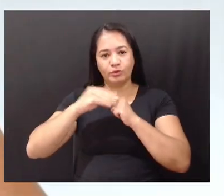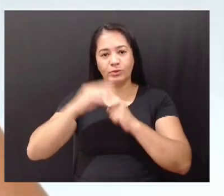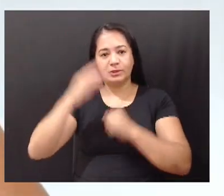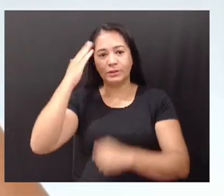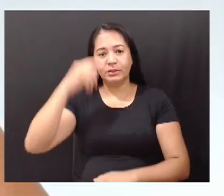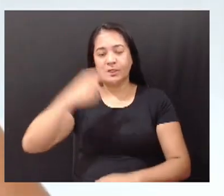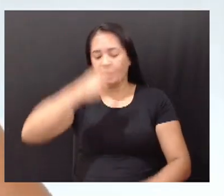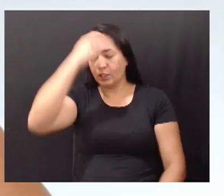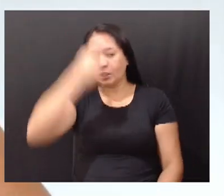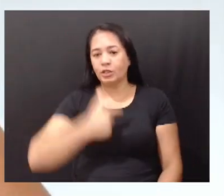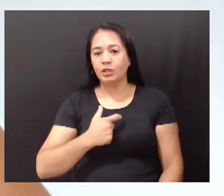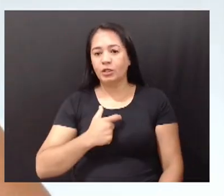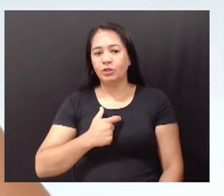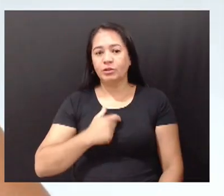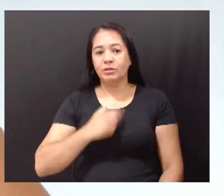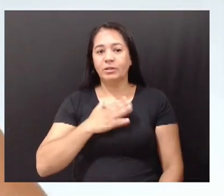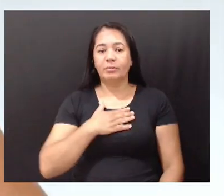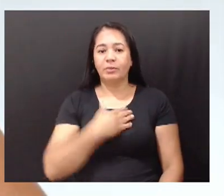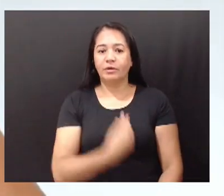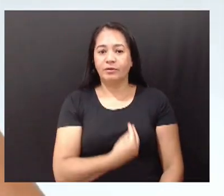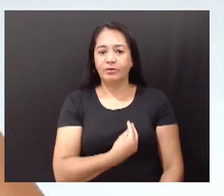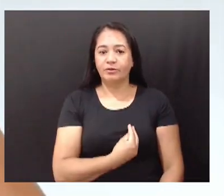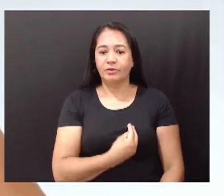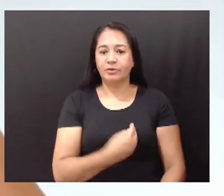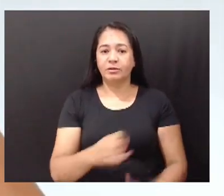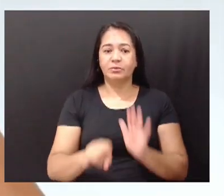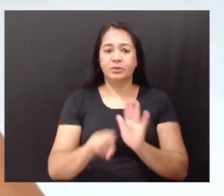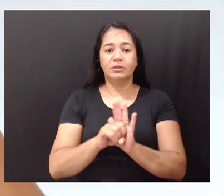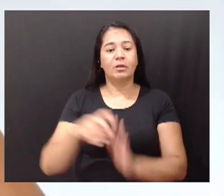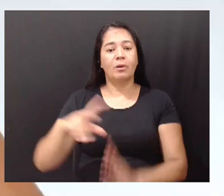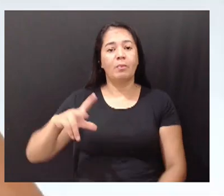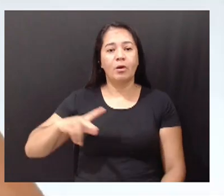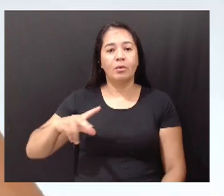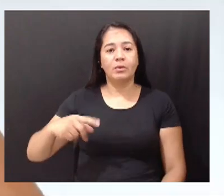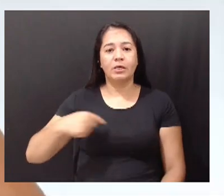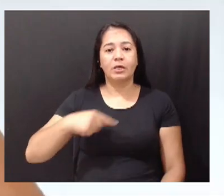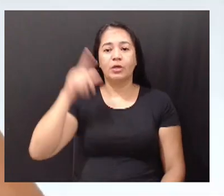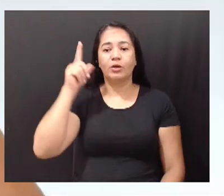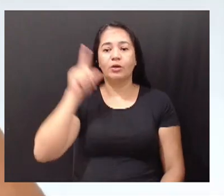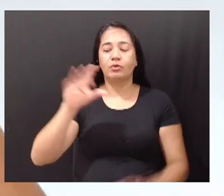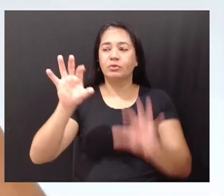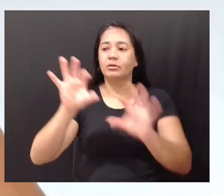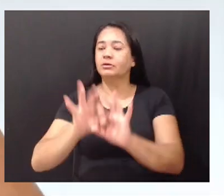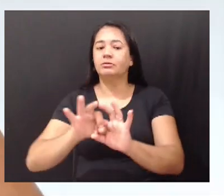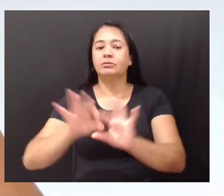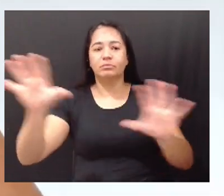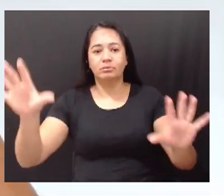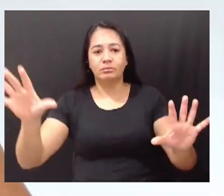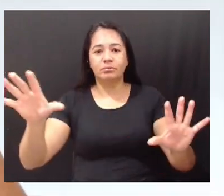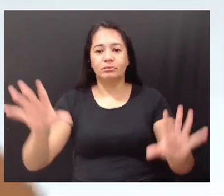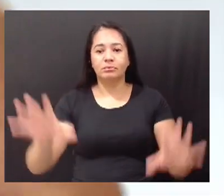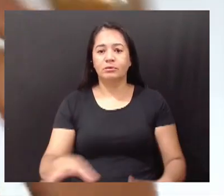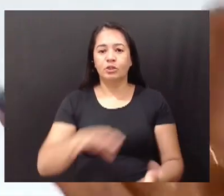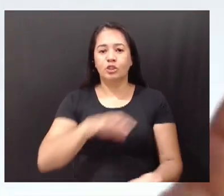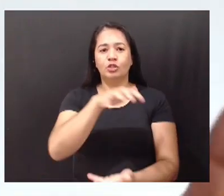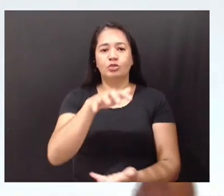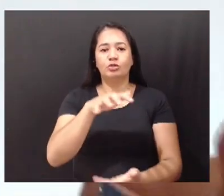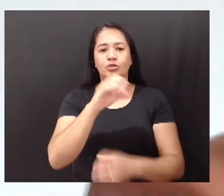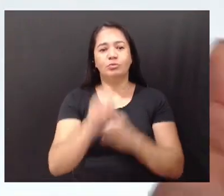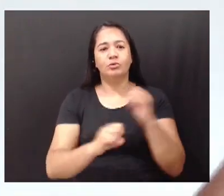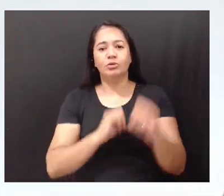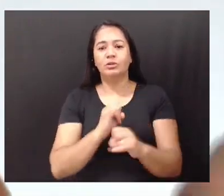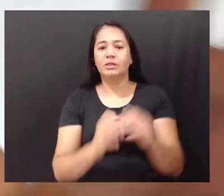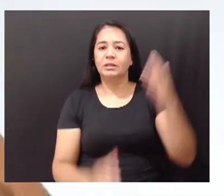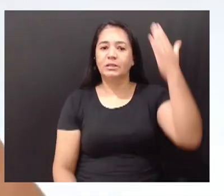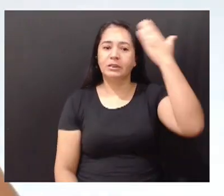minha realidade, na minha identificação própria, eu consigo desconectar desse mundo virtual e entender o que é a